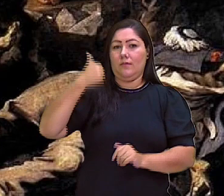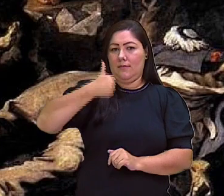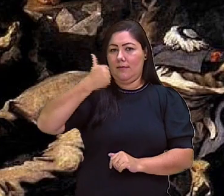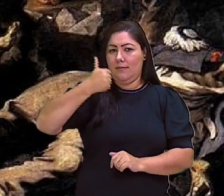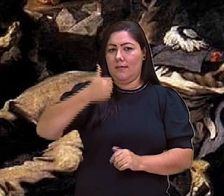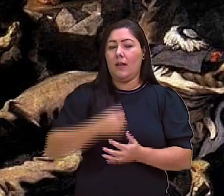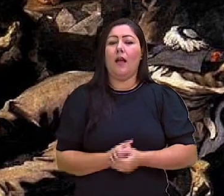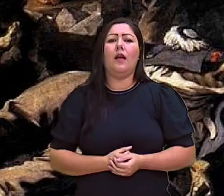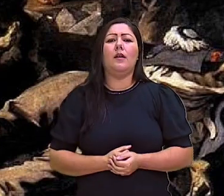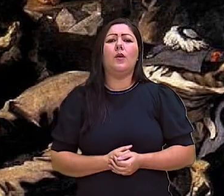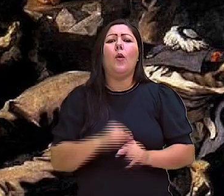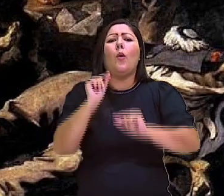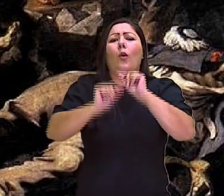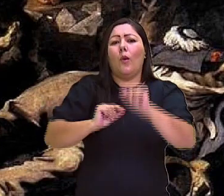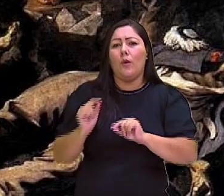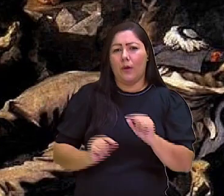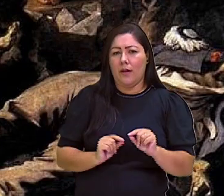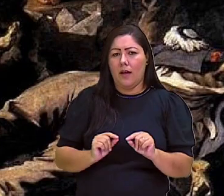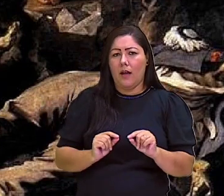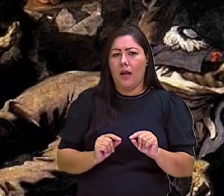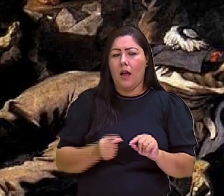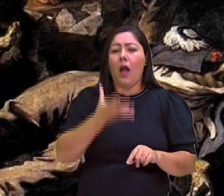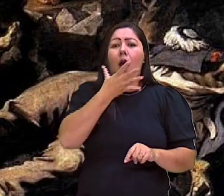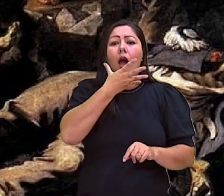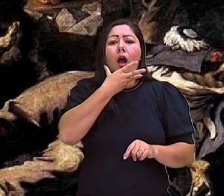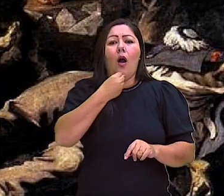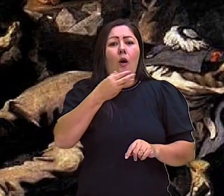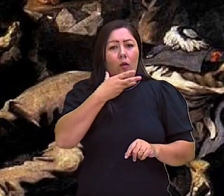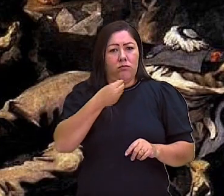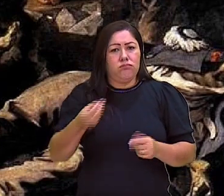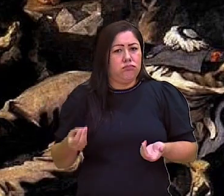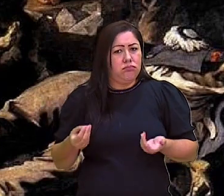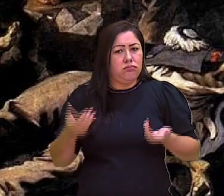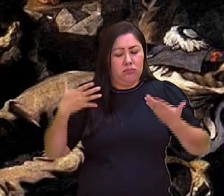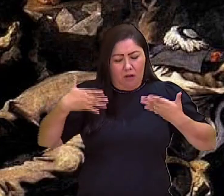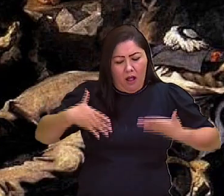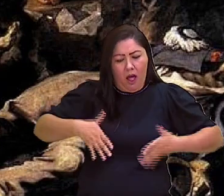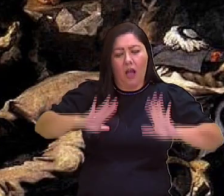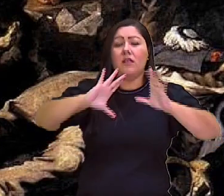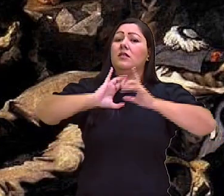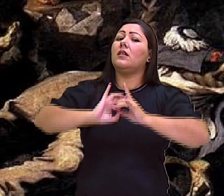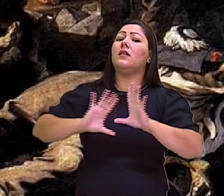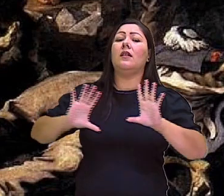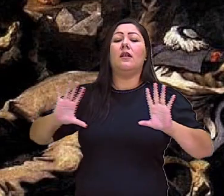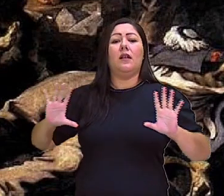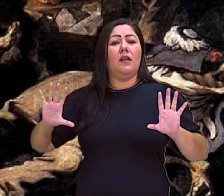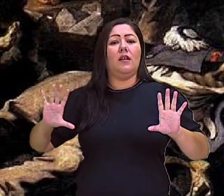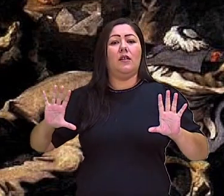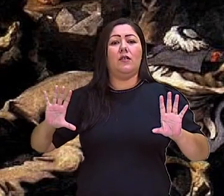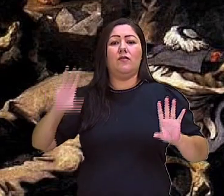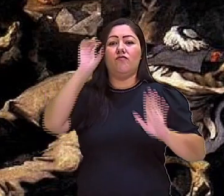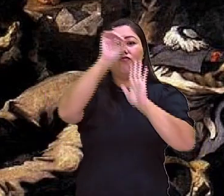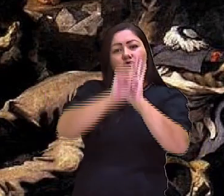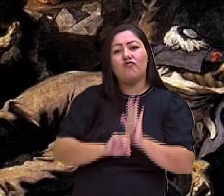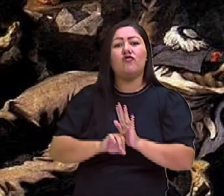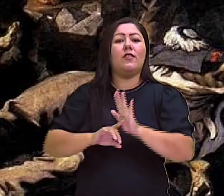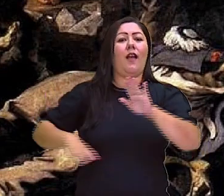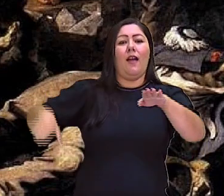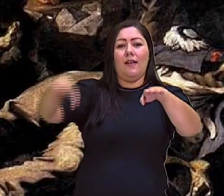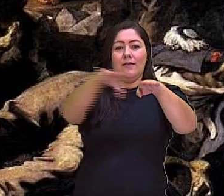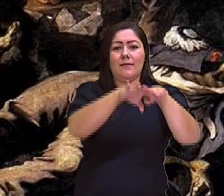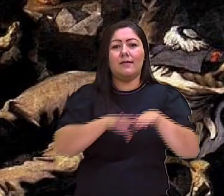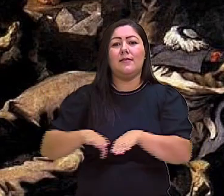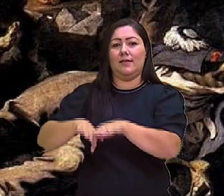homens nascem e são livres, iguais em direitos. As distinções